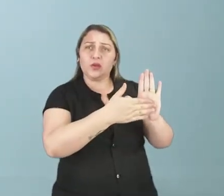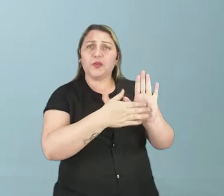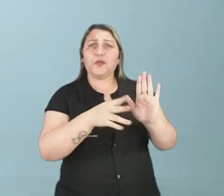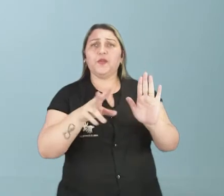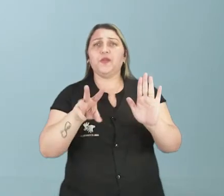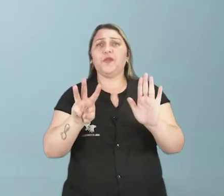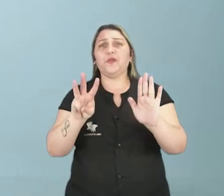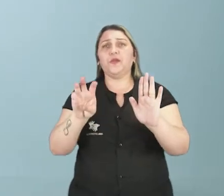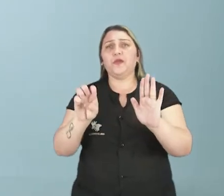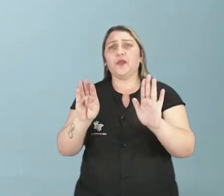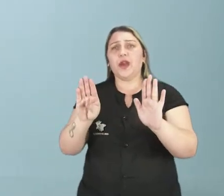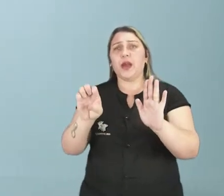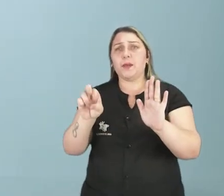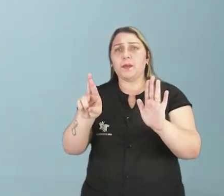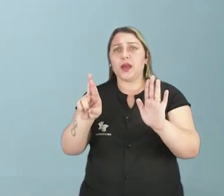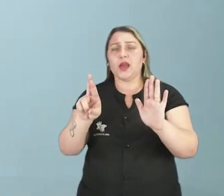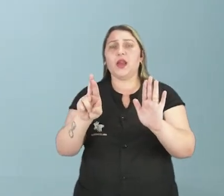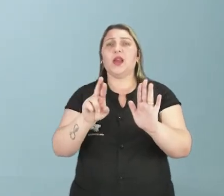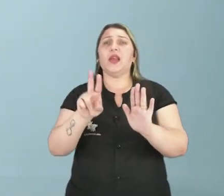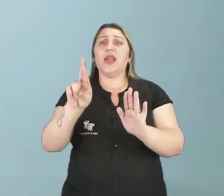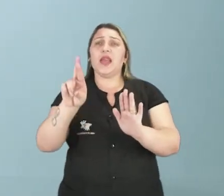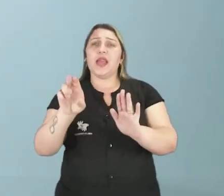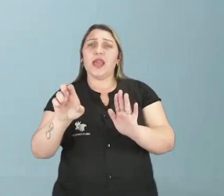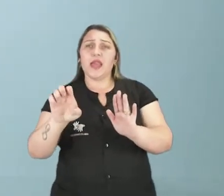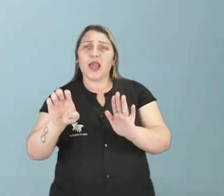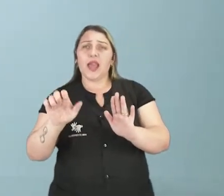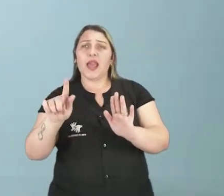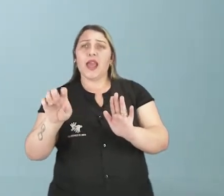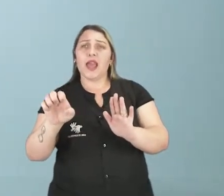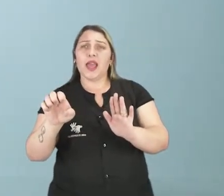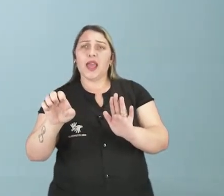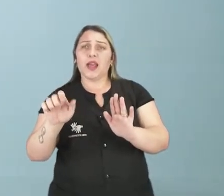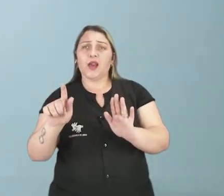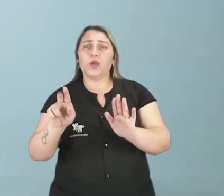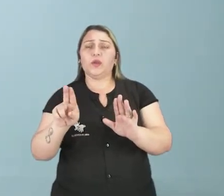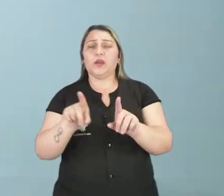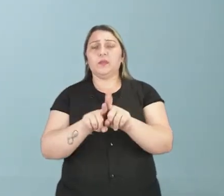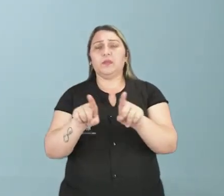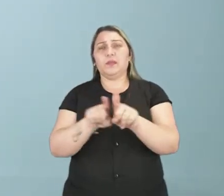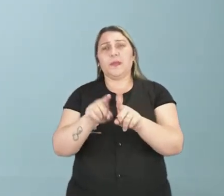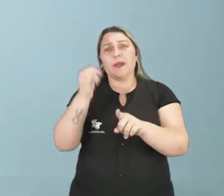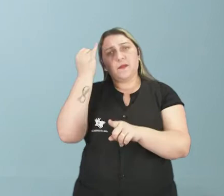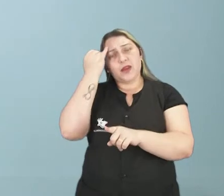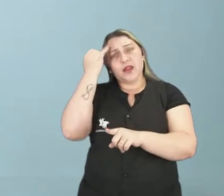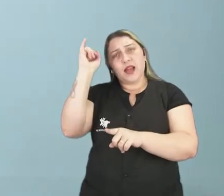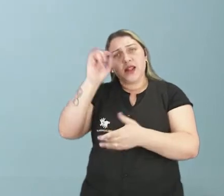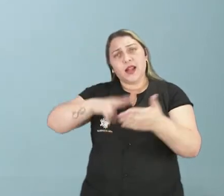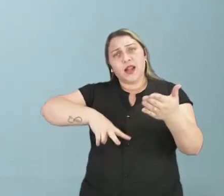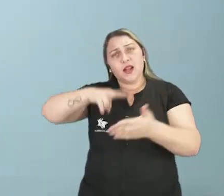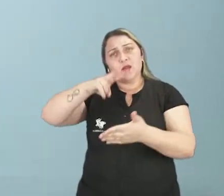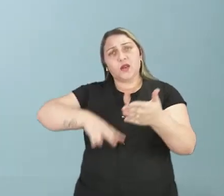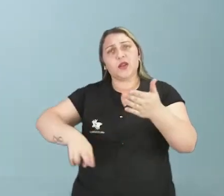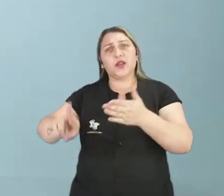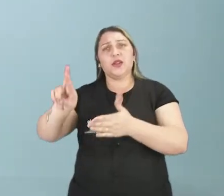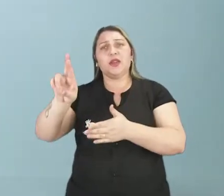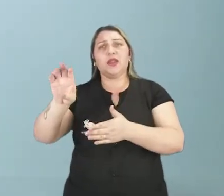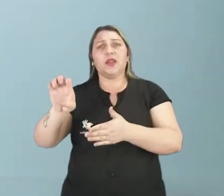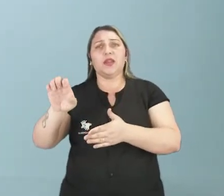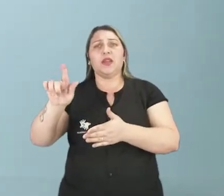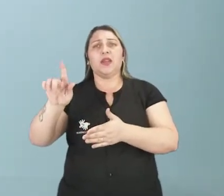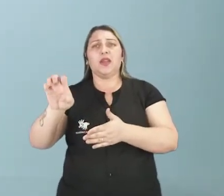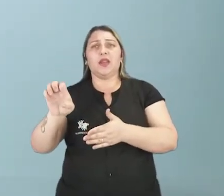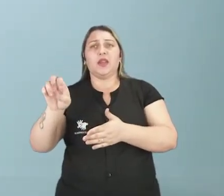Weber, né, foi ler Hegel, e aí ele teve essa ideia. Foi na leitura de Hegel, que